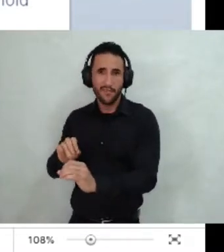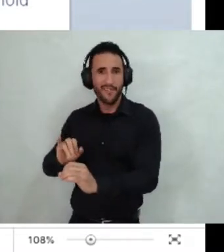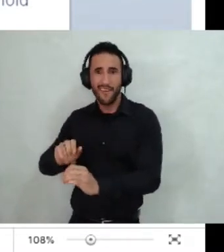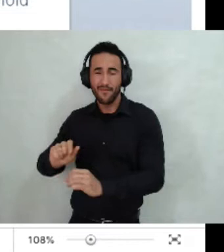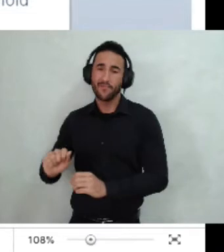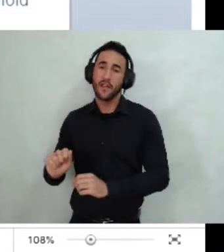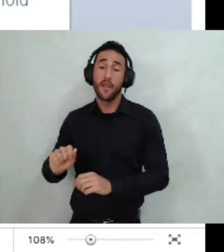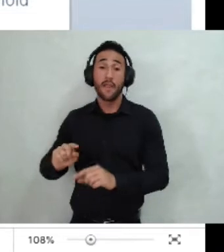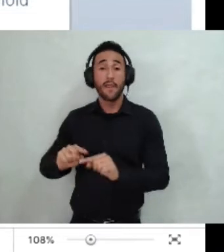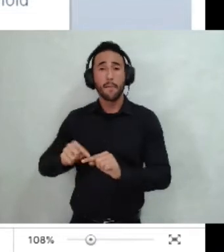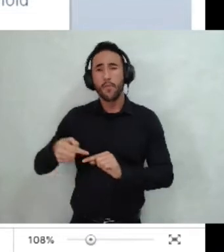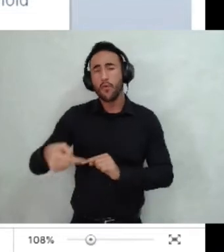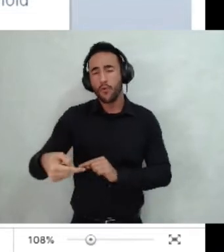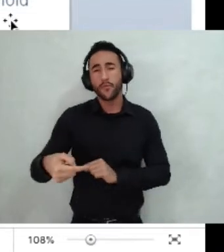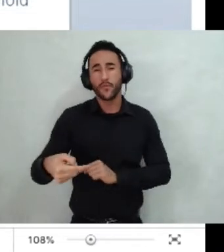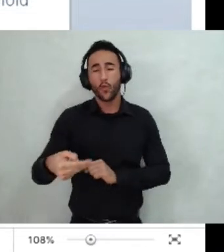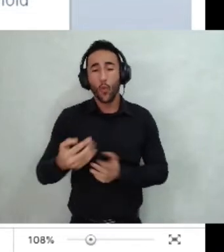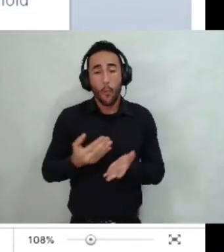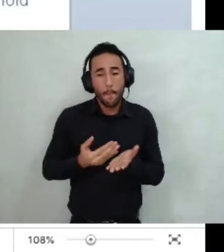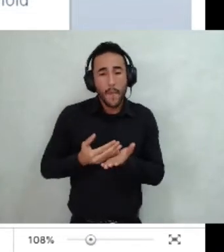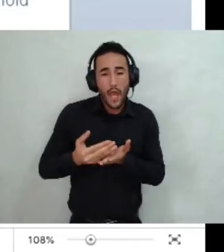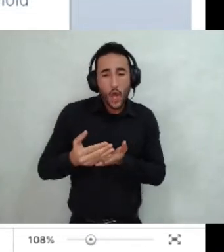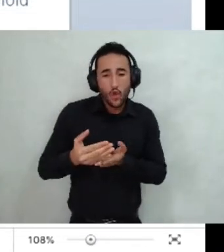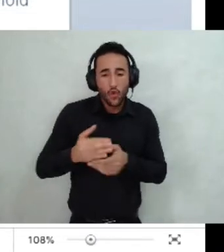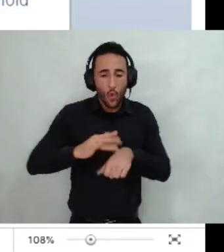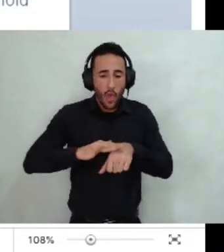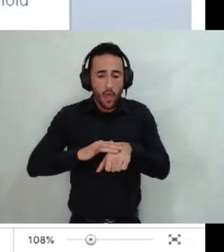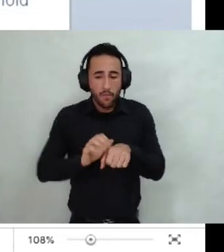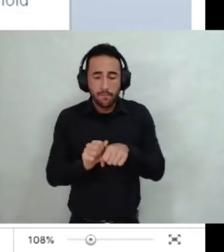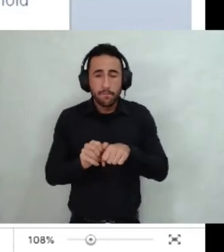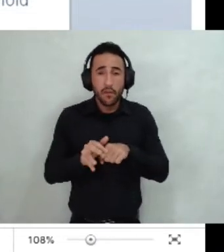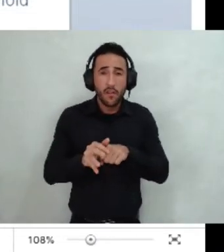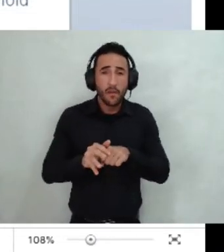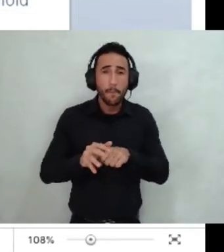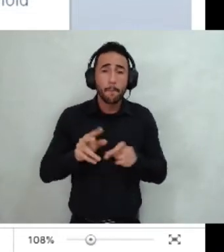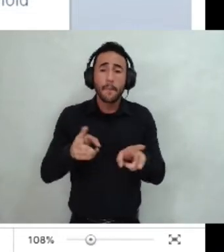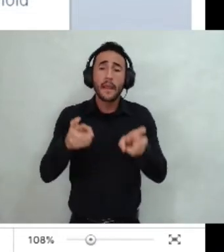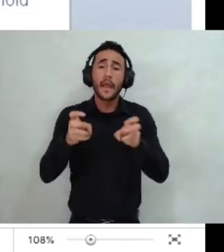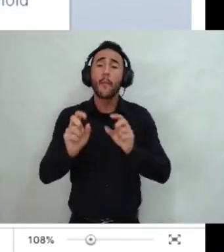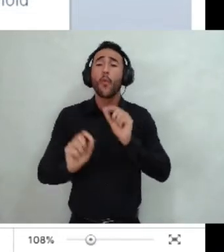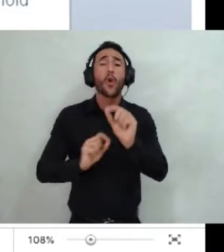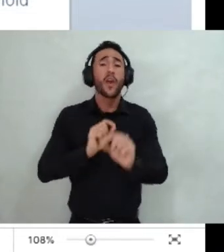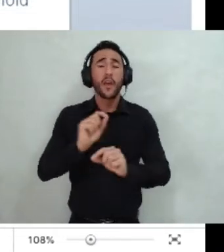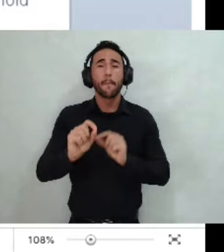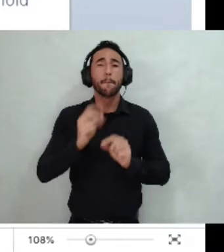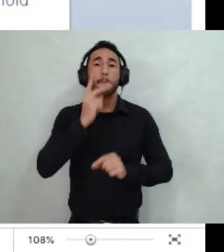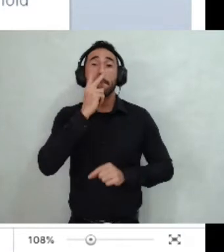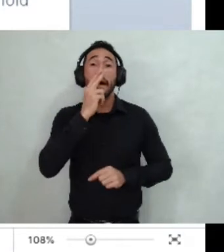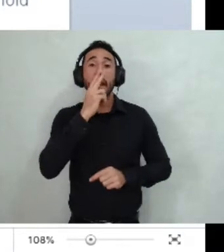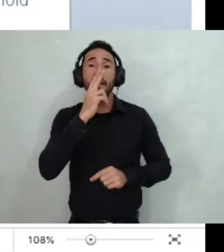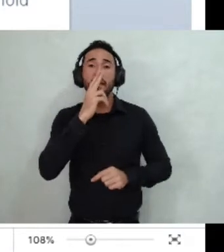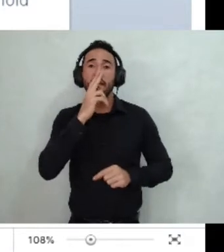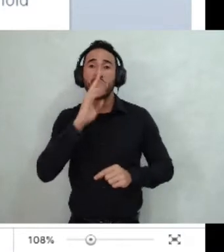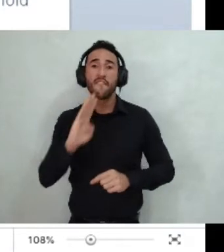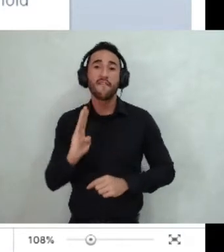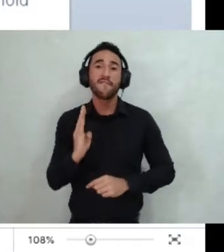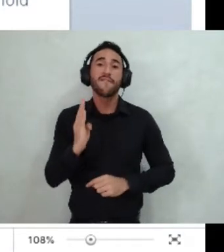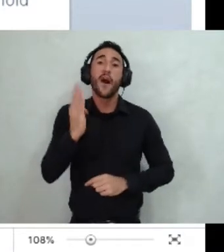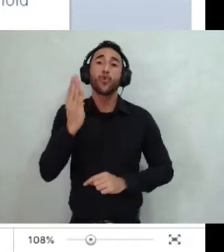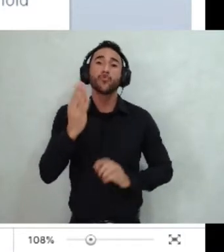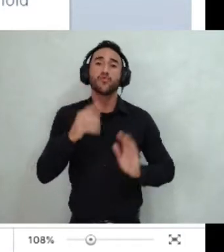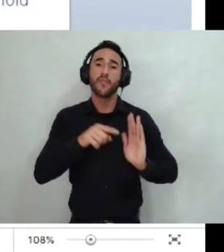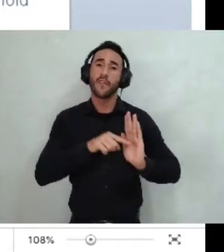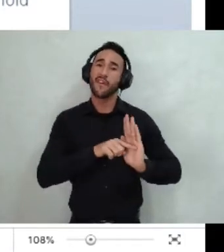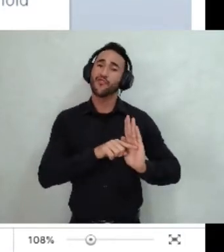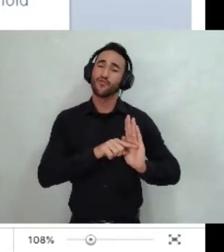da infecção ou no fim da infecção, é possível que a gente tenha um falso negativo, né? Não vamos conseguir